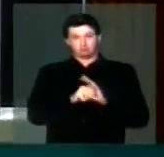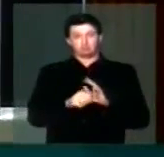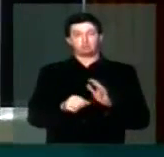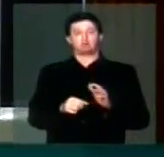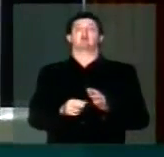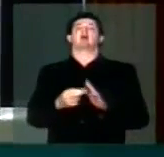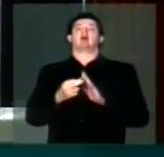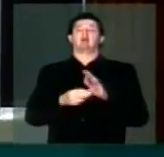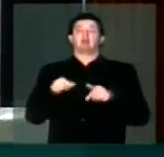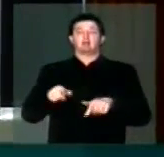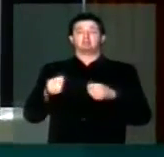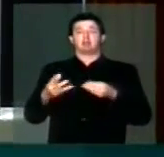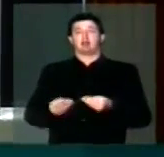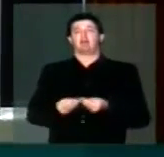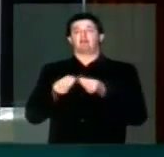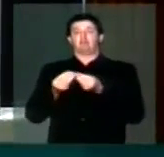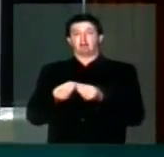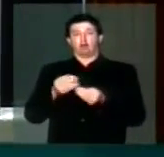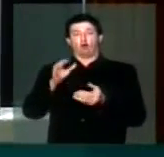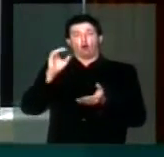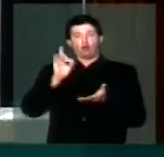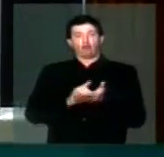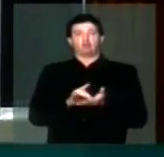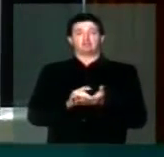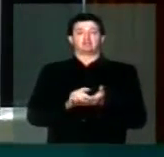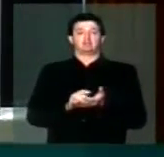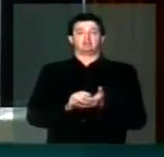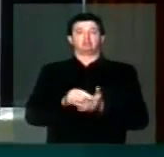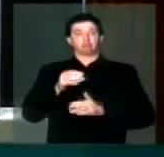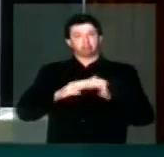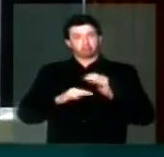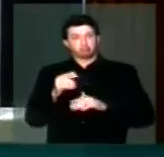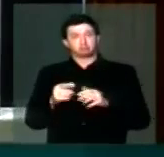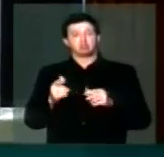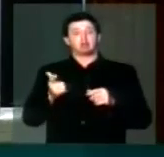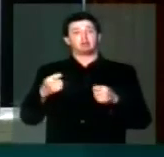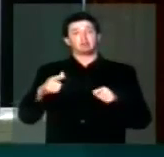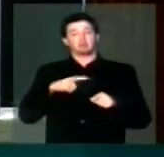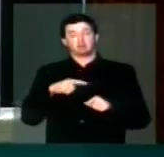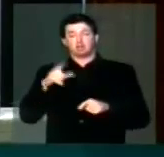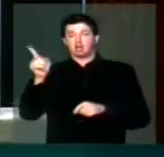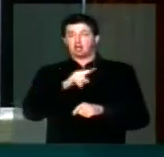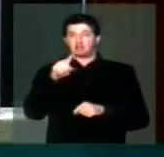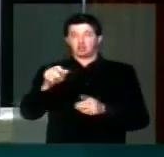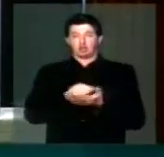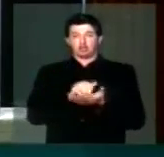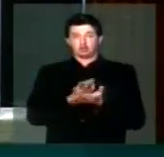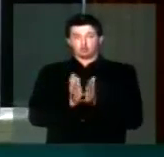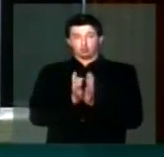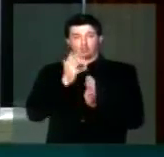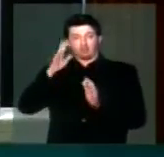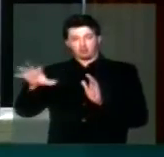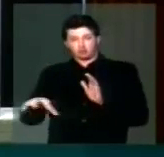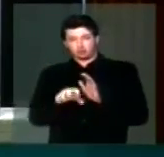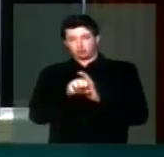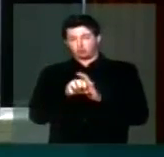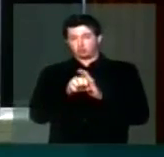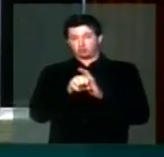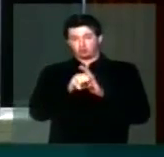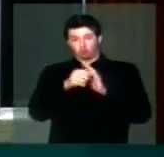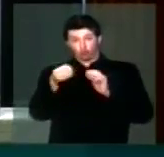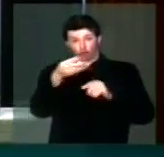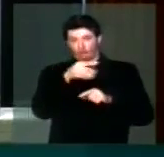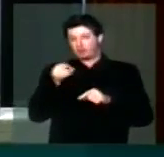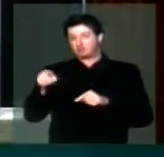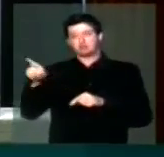instrumento respectivo deve ser levado ao ofício civil competente, que deve então cancelar o registro do partido incorporado a